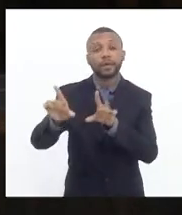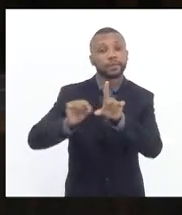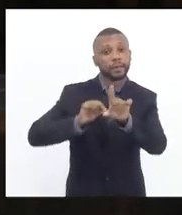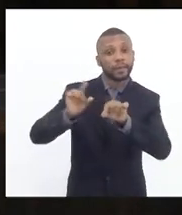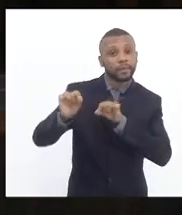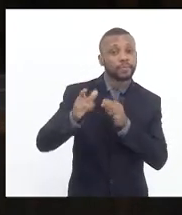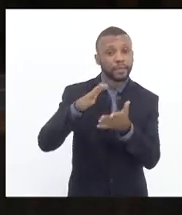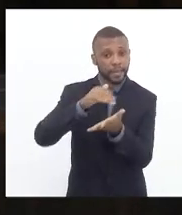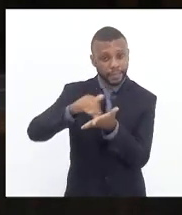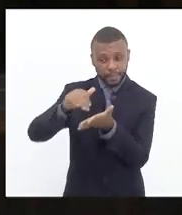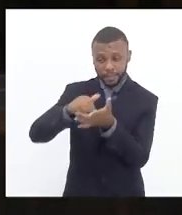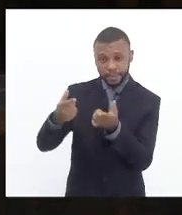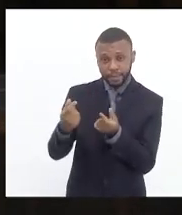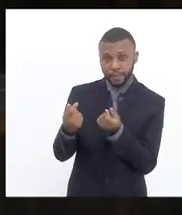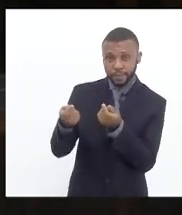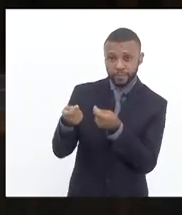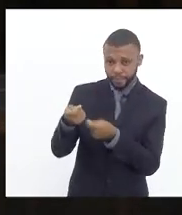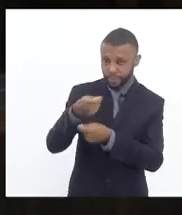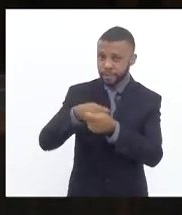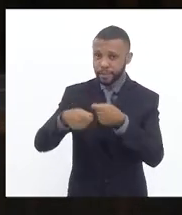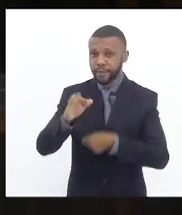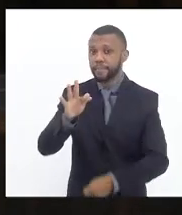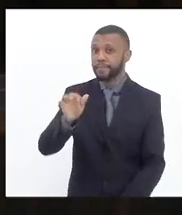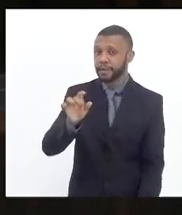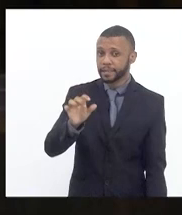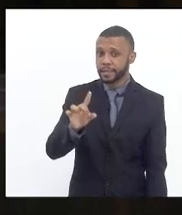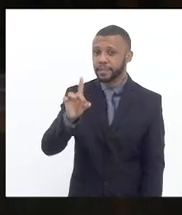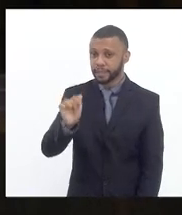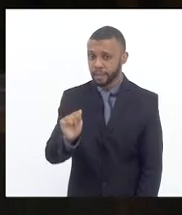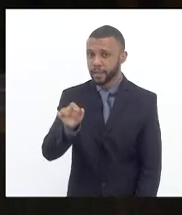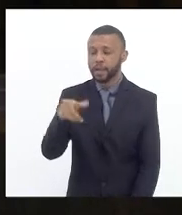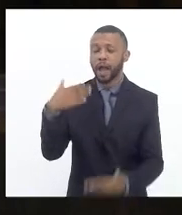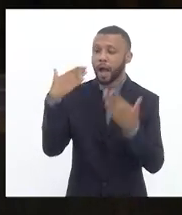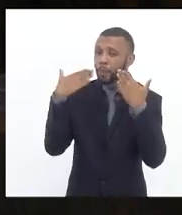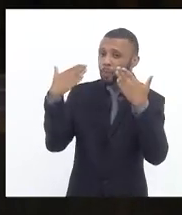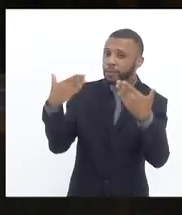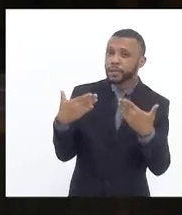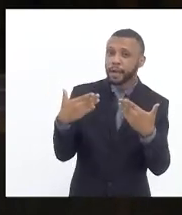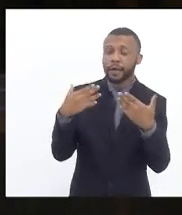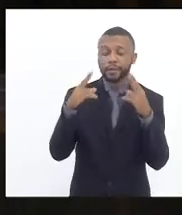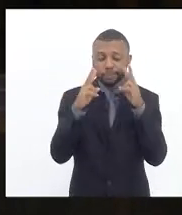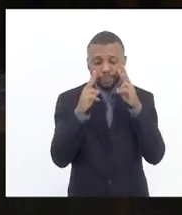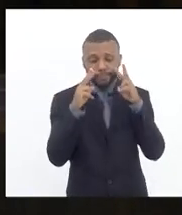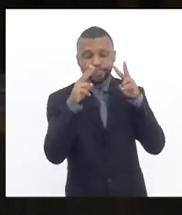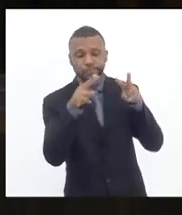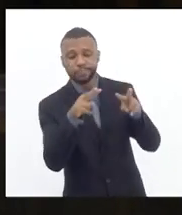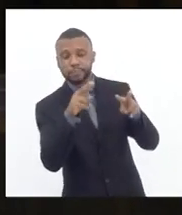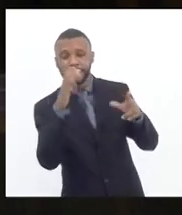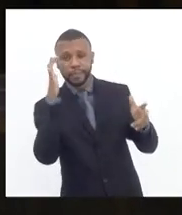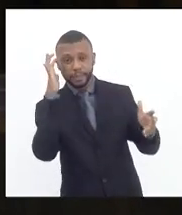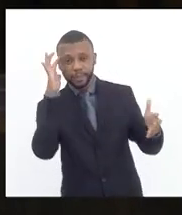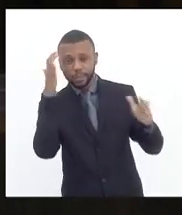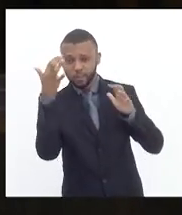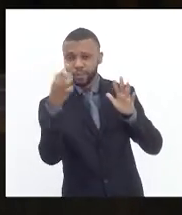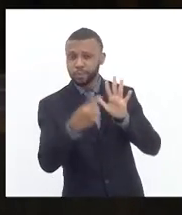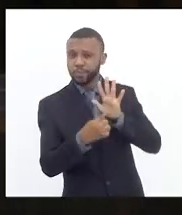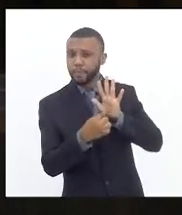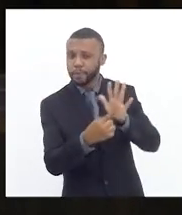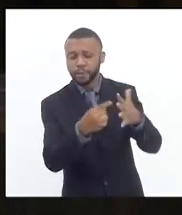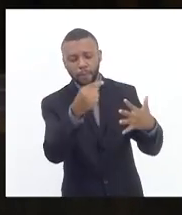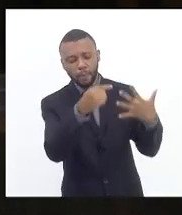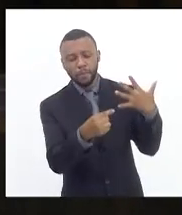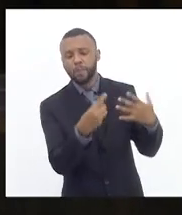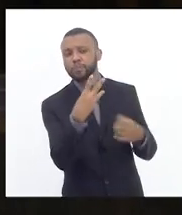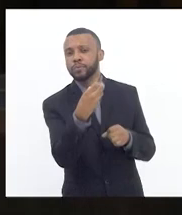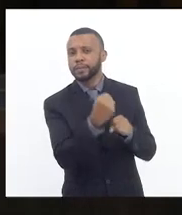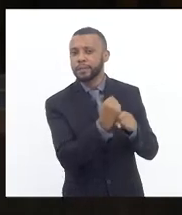irá demonstrar tendo em vista que essas ao meu ver essas situações como